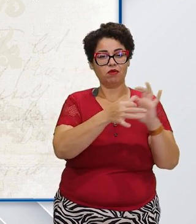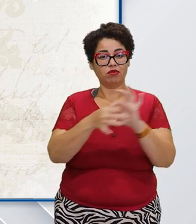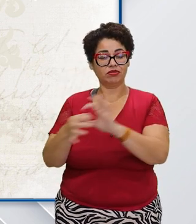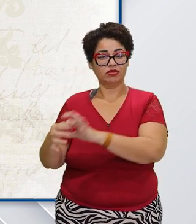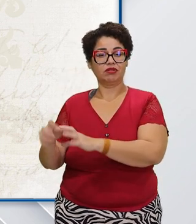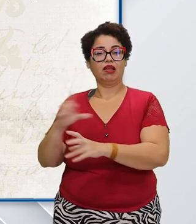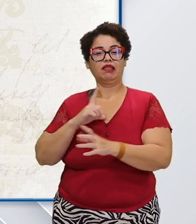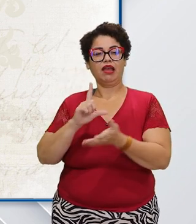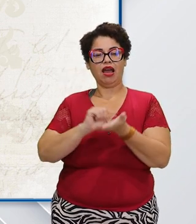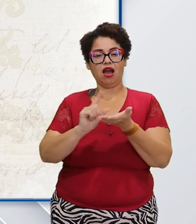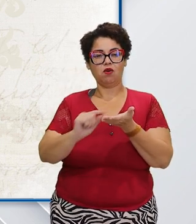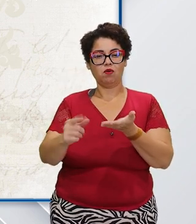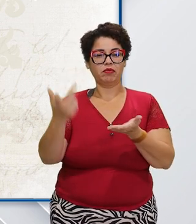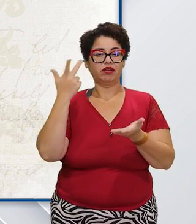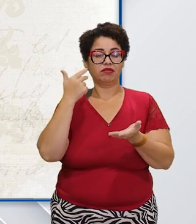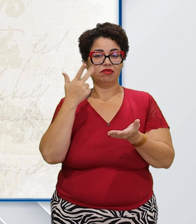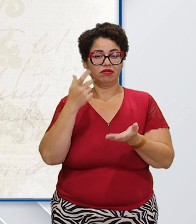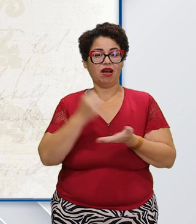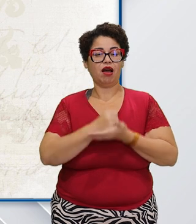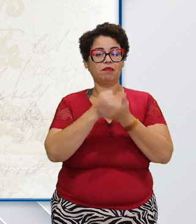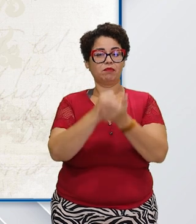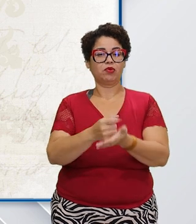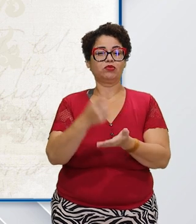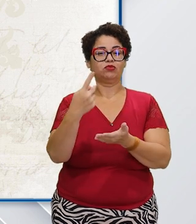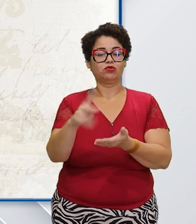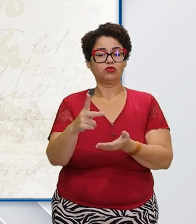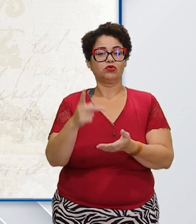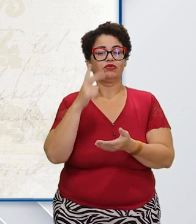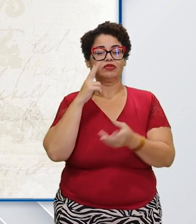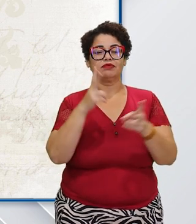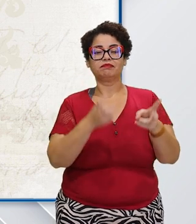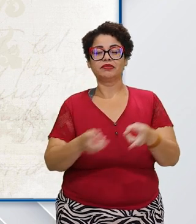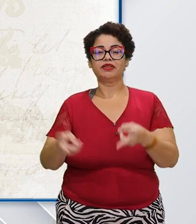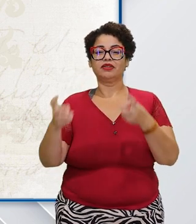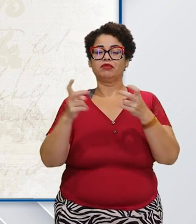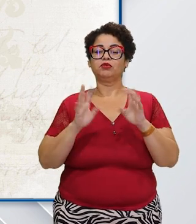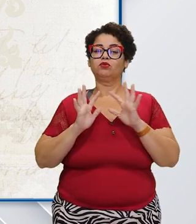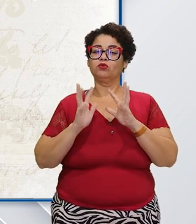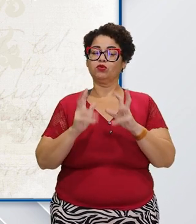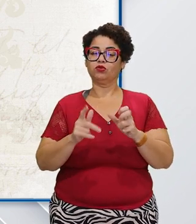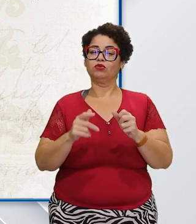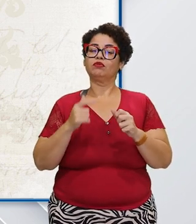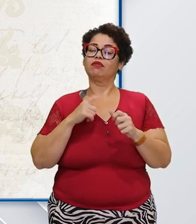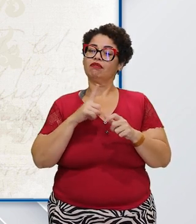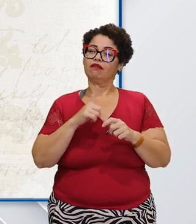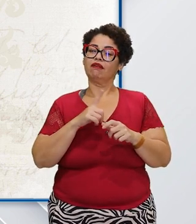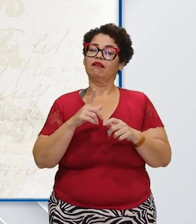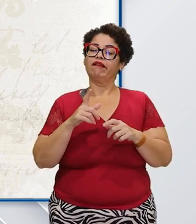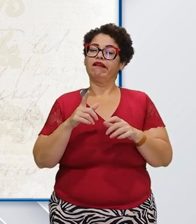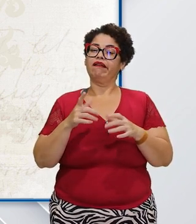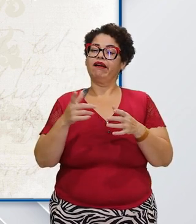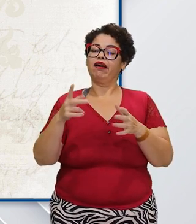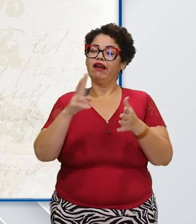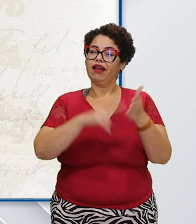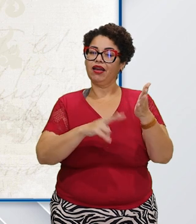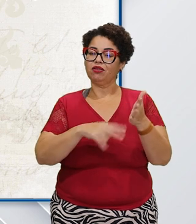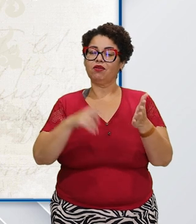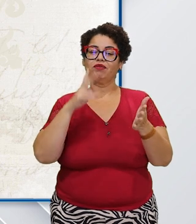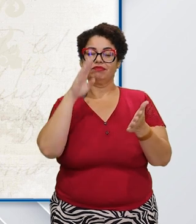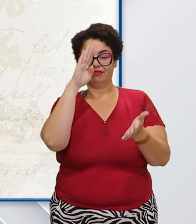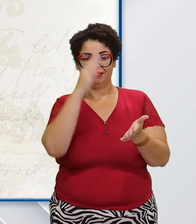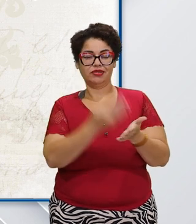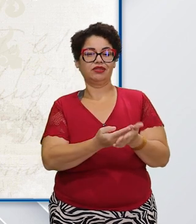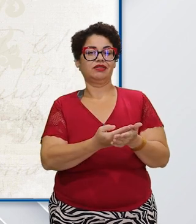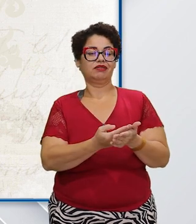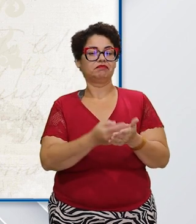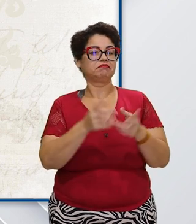coesas E H argumentos suficientes que apoiam sua posição seu ponto de vista visando convencer o